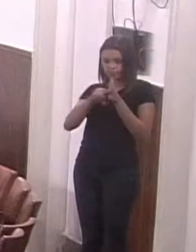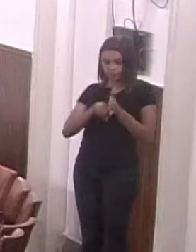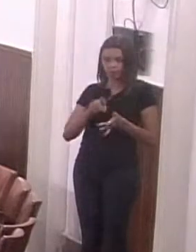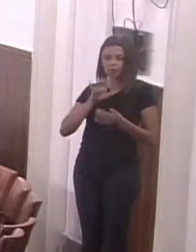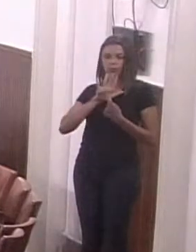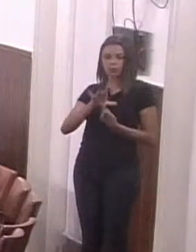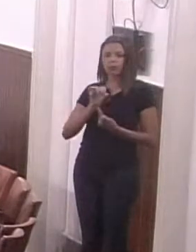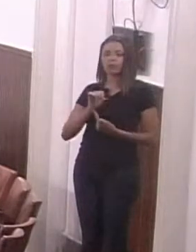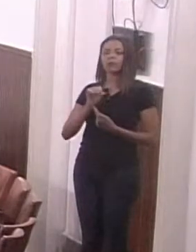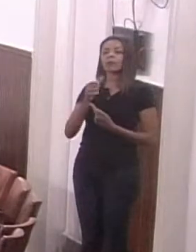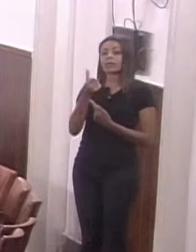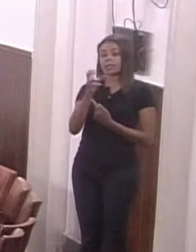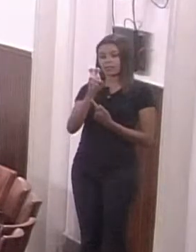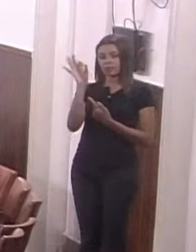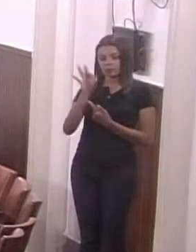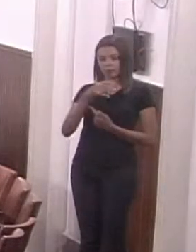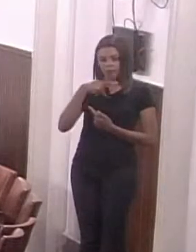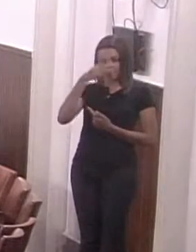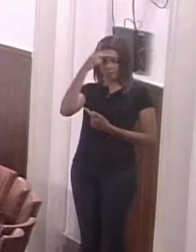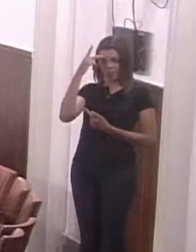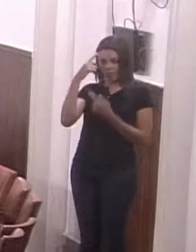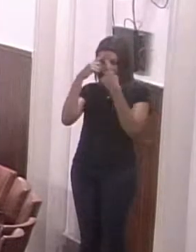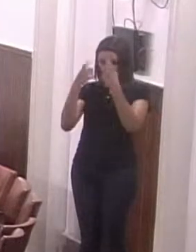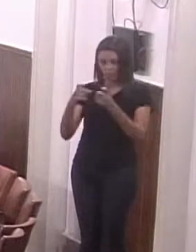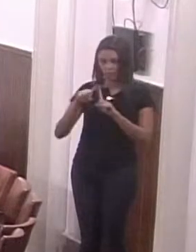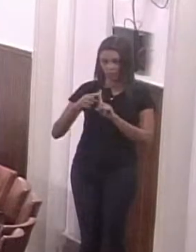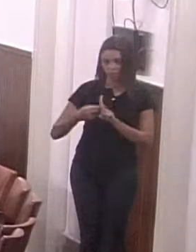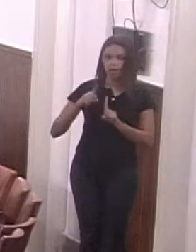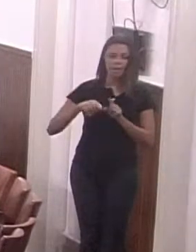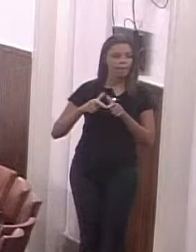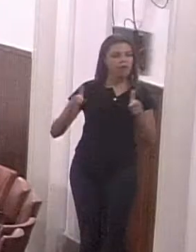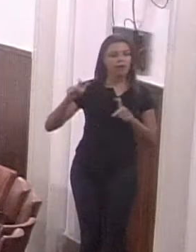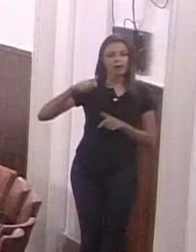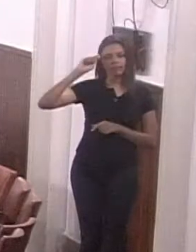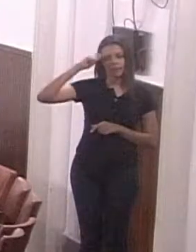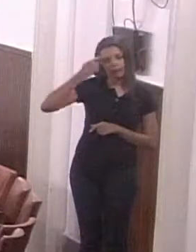65% das vítimas de violência obstétrica são negras.